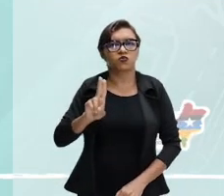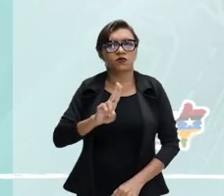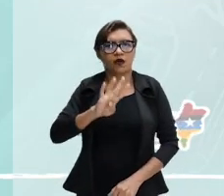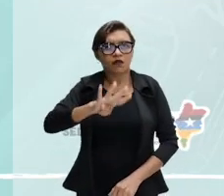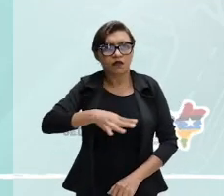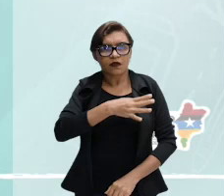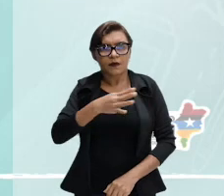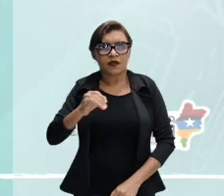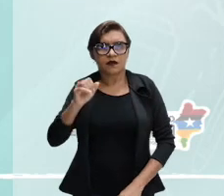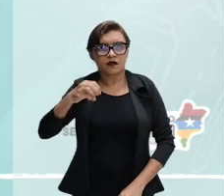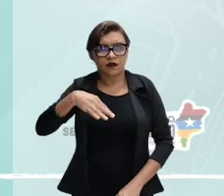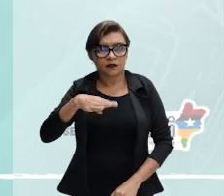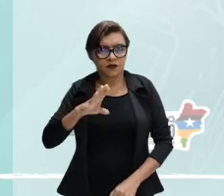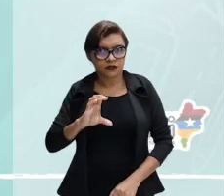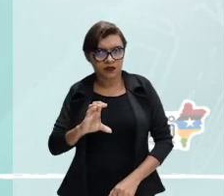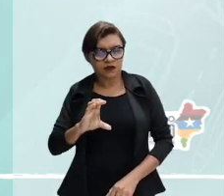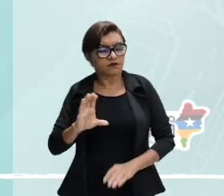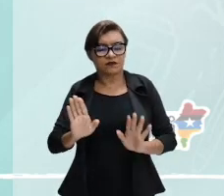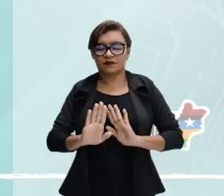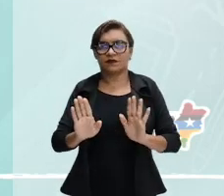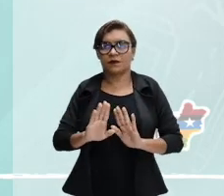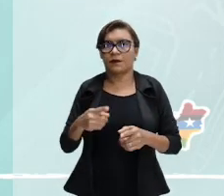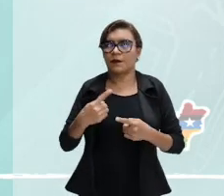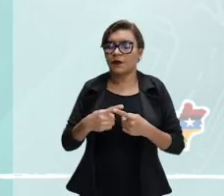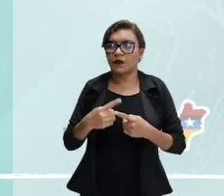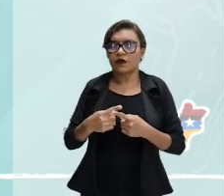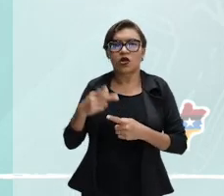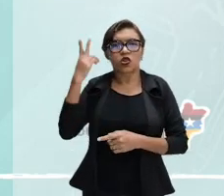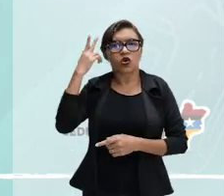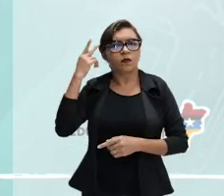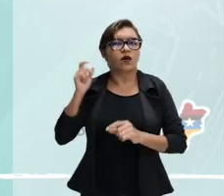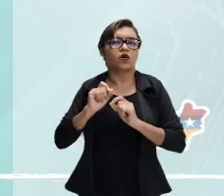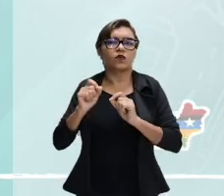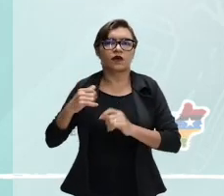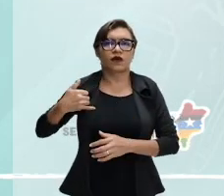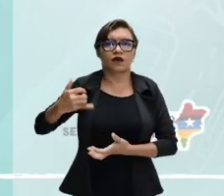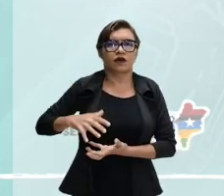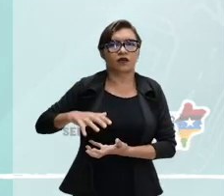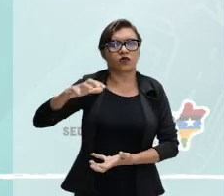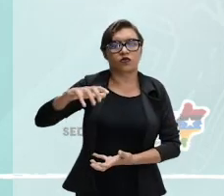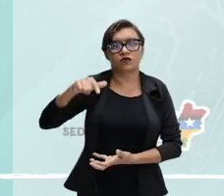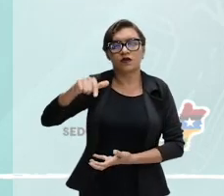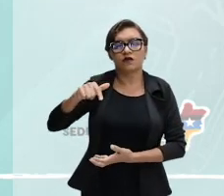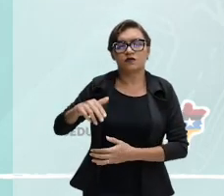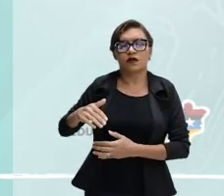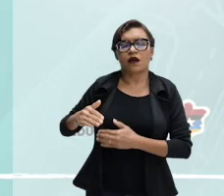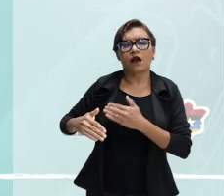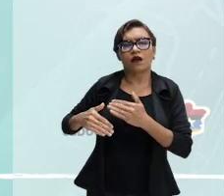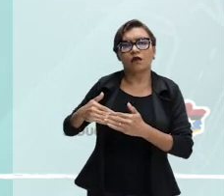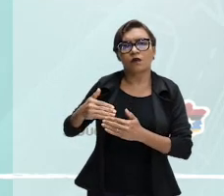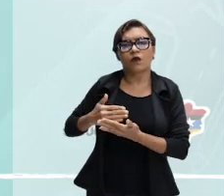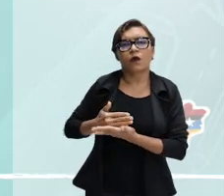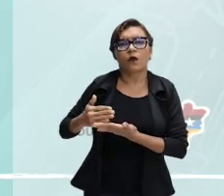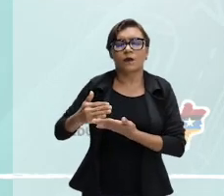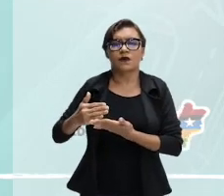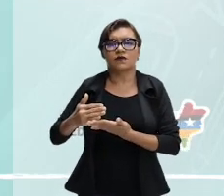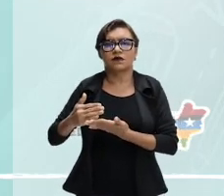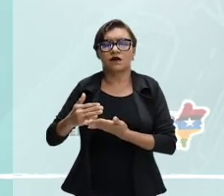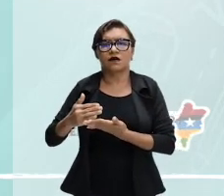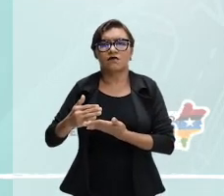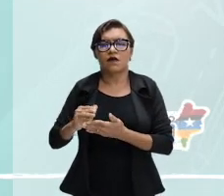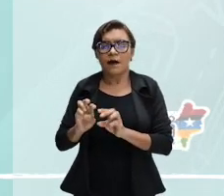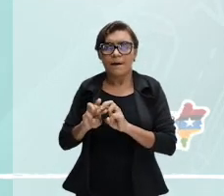de IMC? Não, porque é natural os idosos, a partir de começarem a perder massa muscular. É